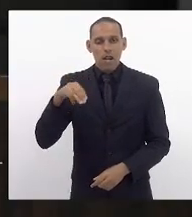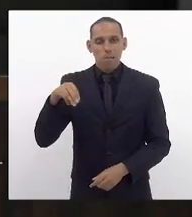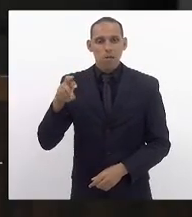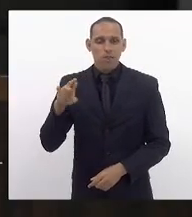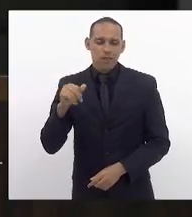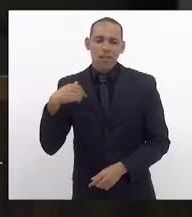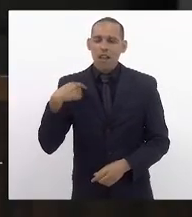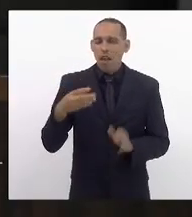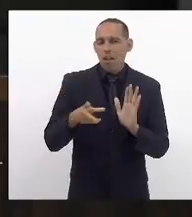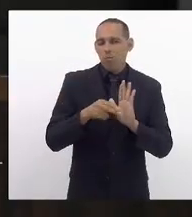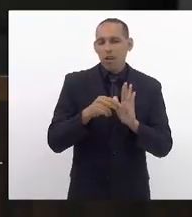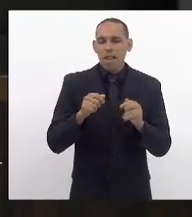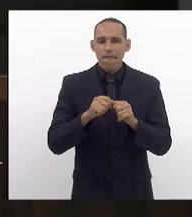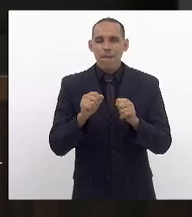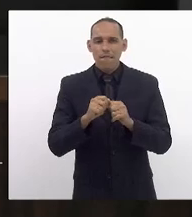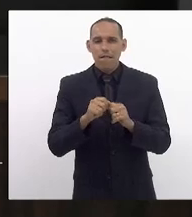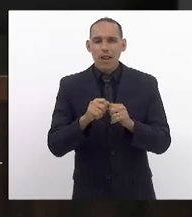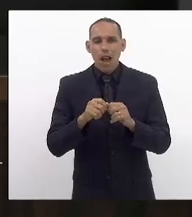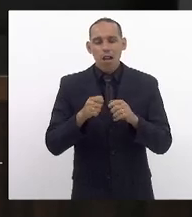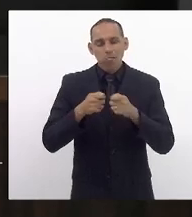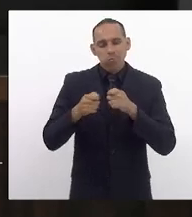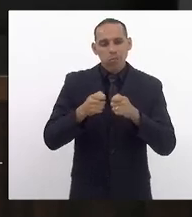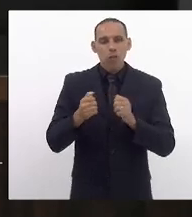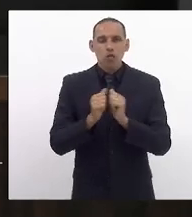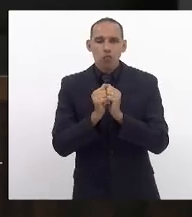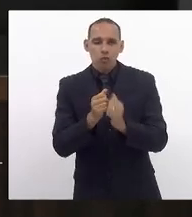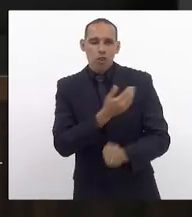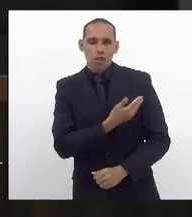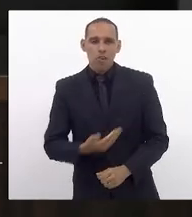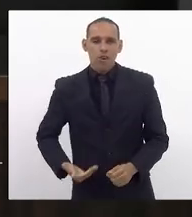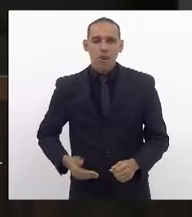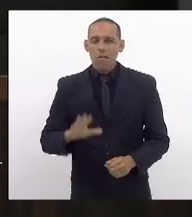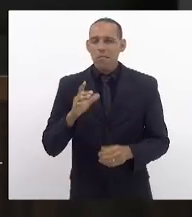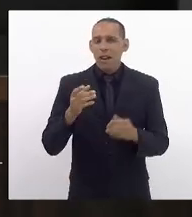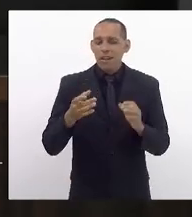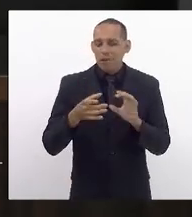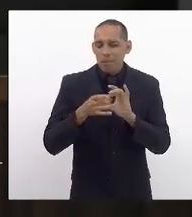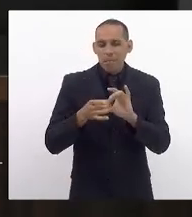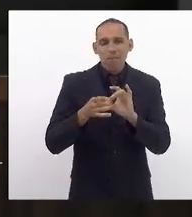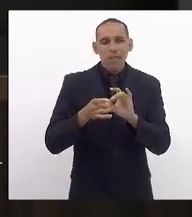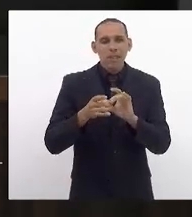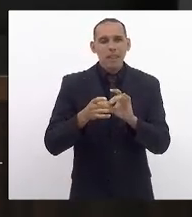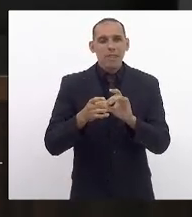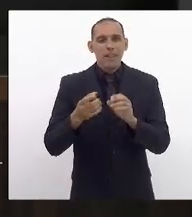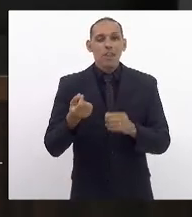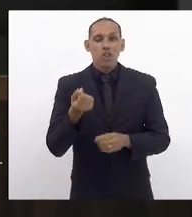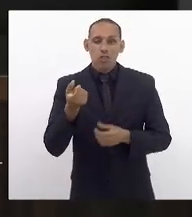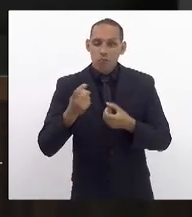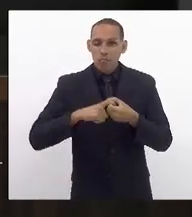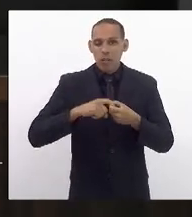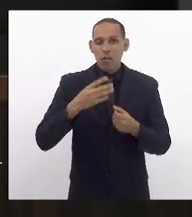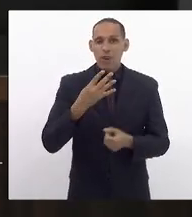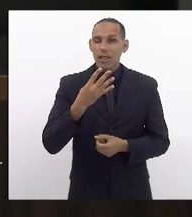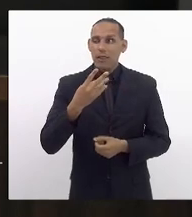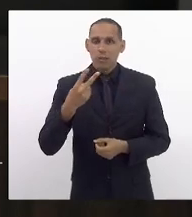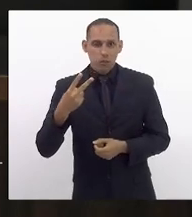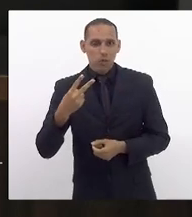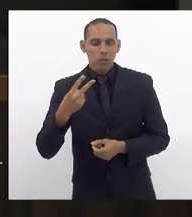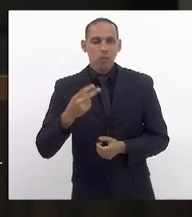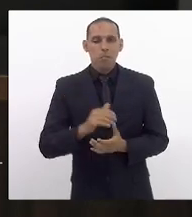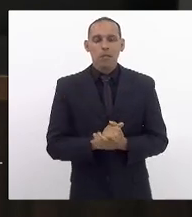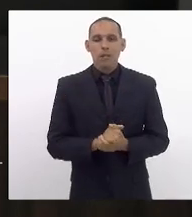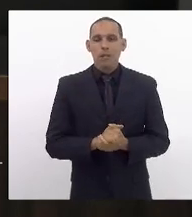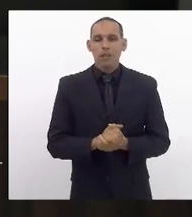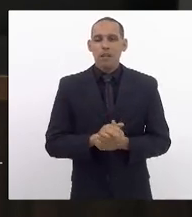o governo. Andou tudo. Agarrou naquela restituição do 41, na verdade 42, mas